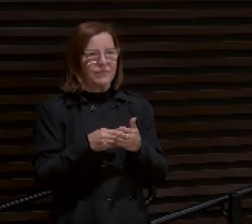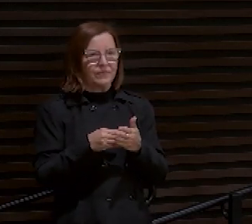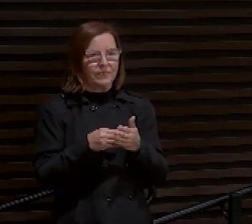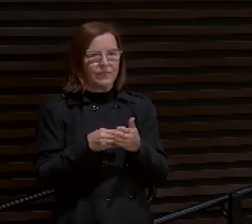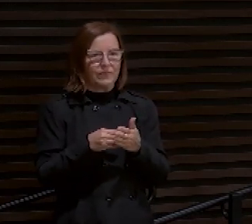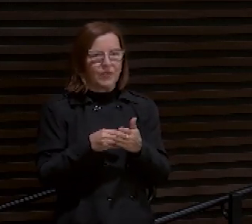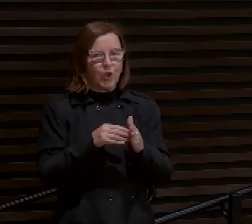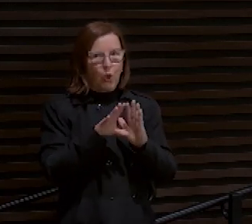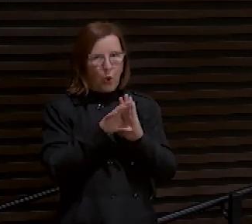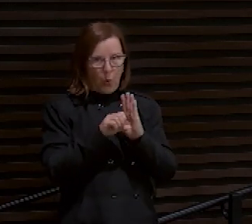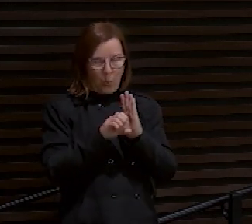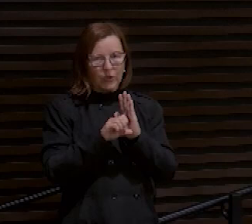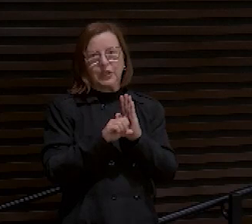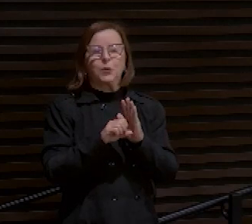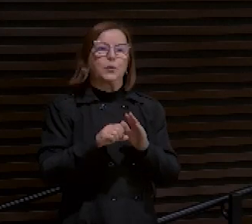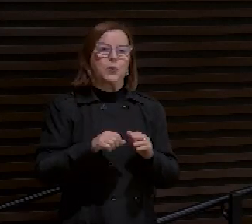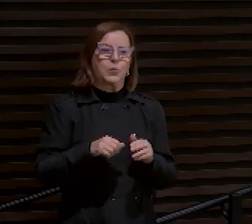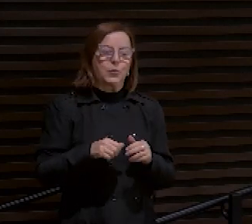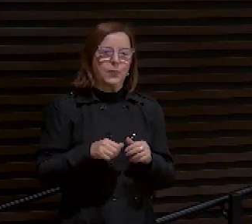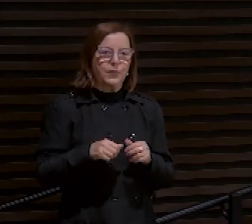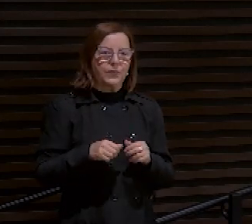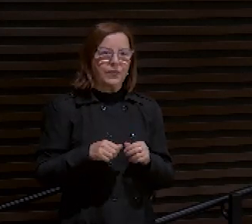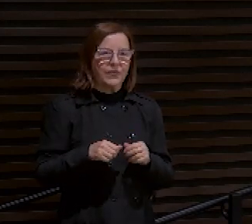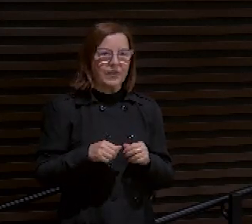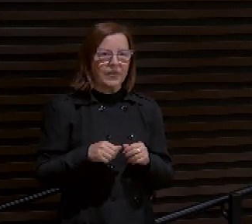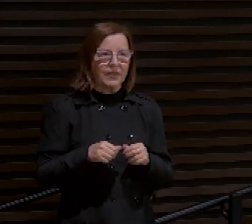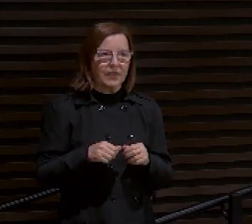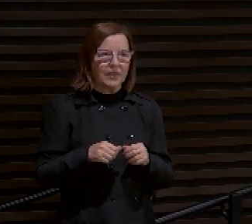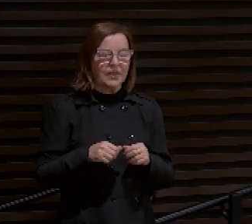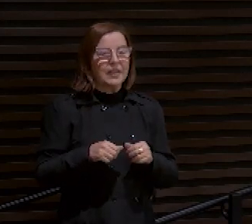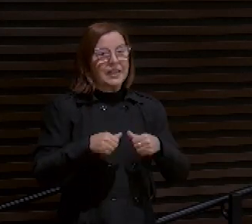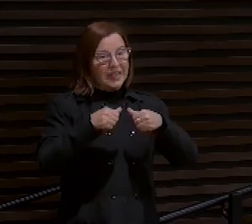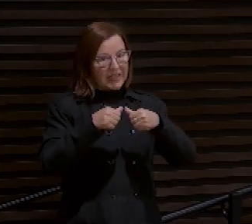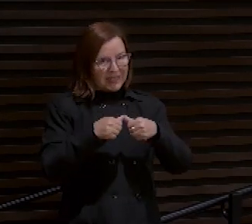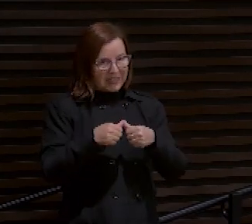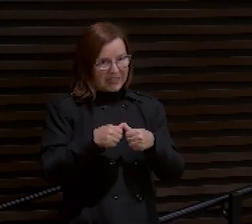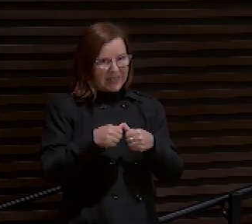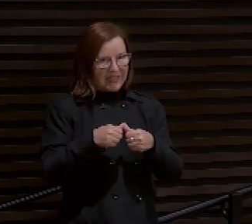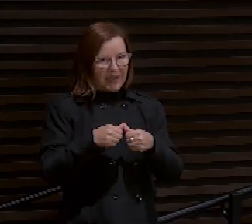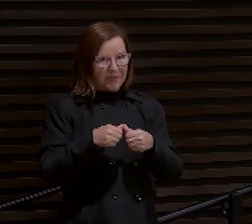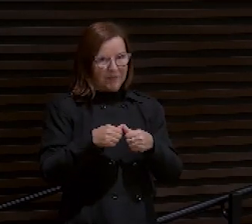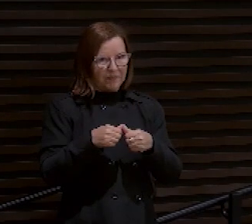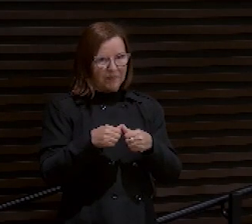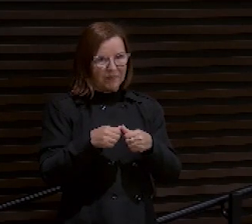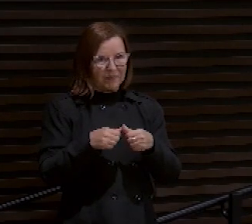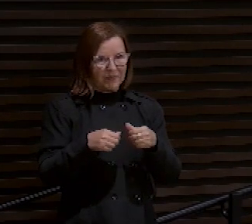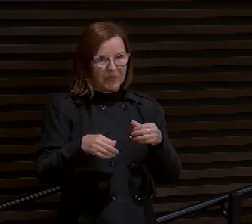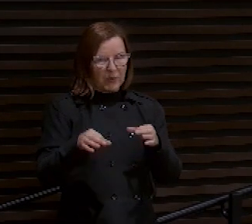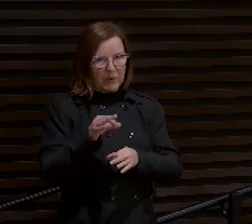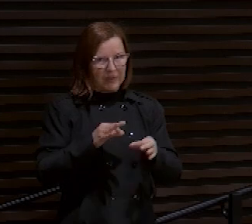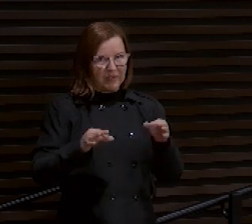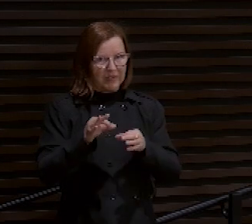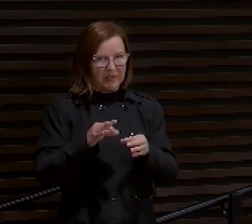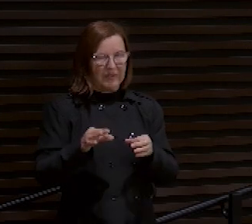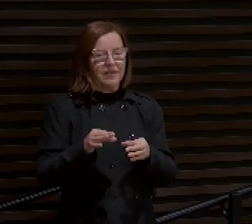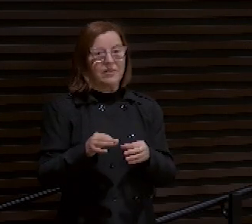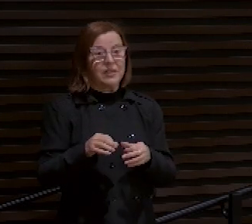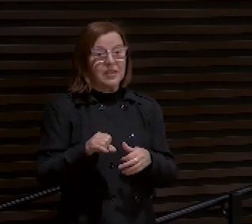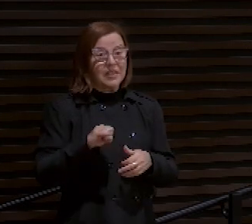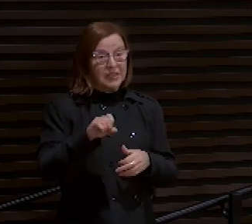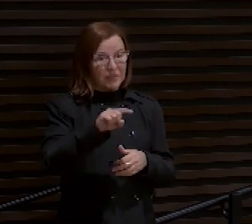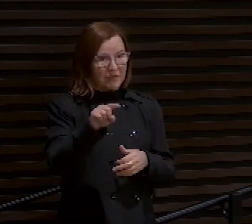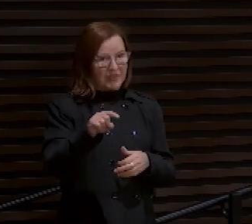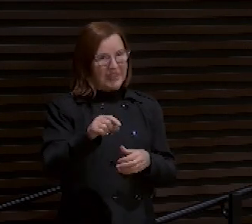nós vamos ministrar aqui, exatamente na ordem do boletim. Então, se você preferir, pode acompanhar pelo boletim, até porque